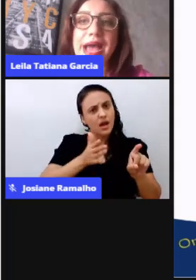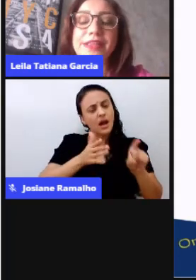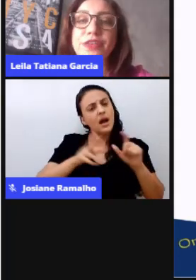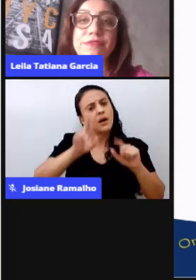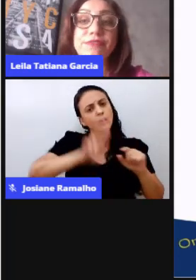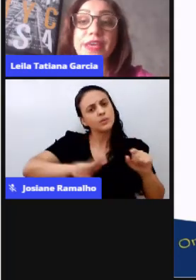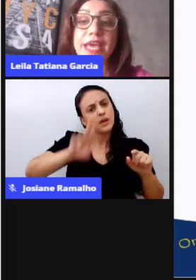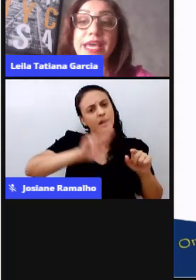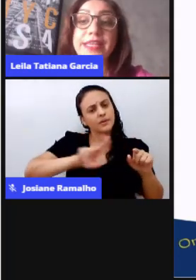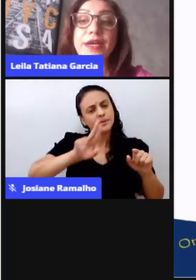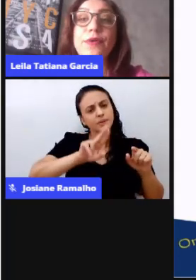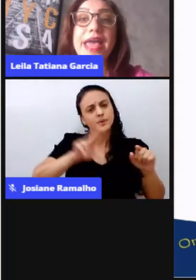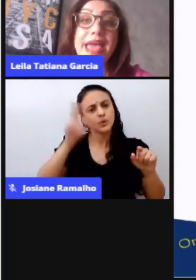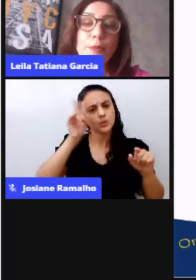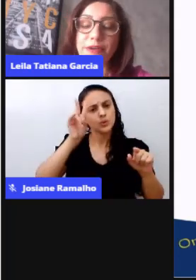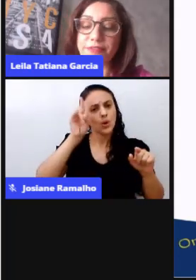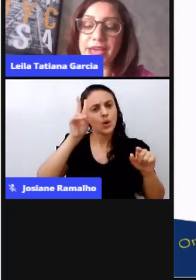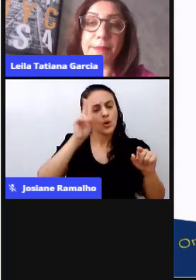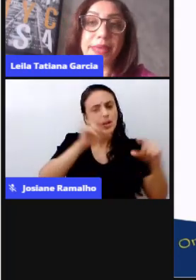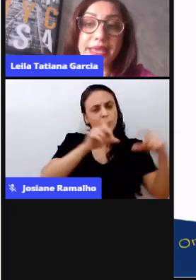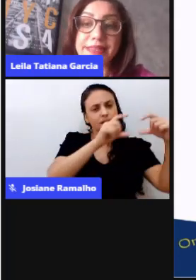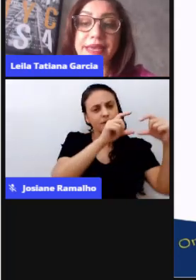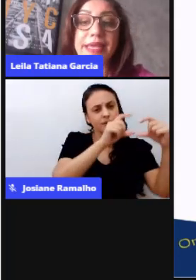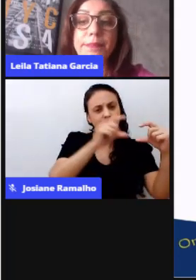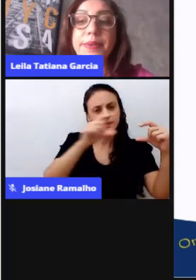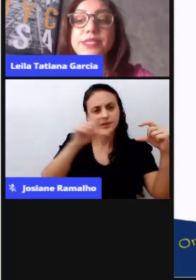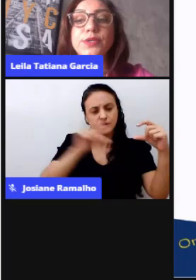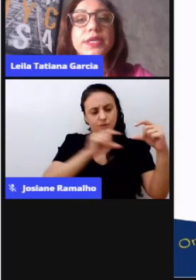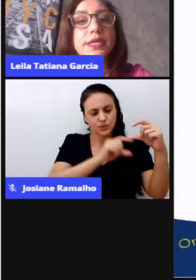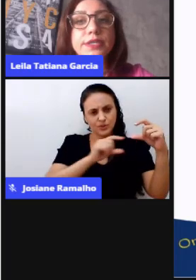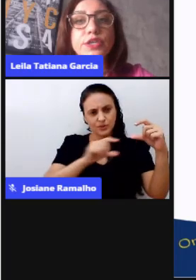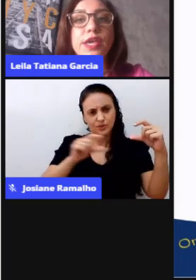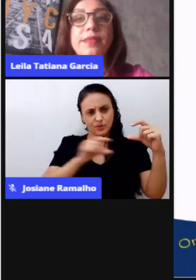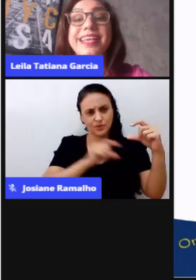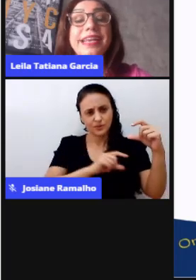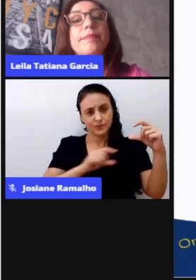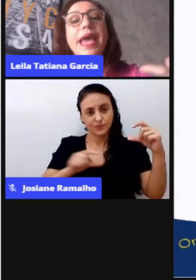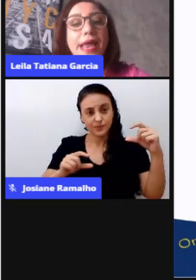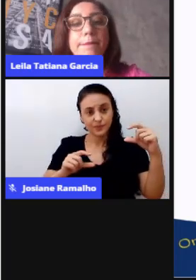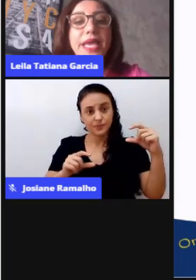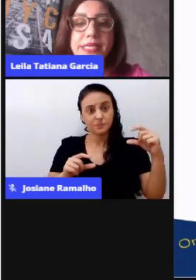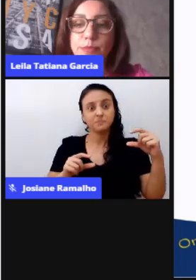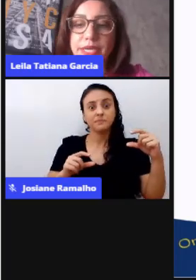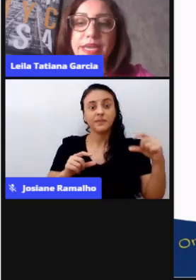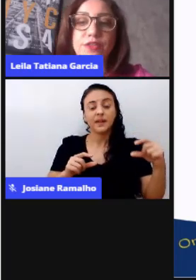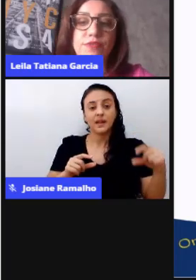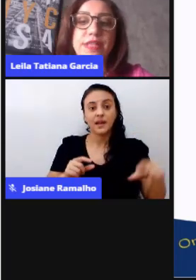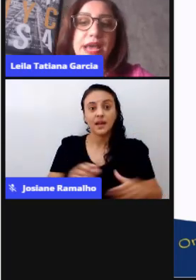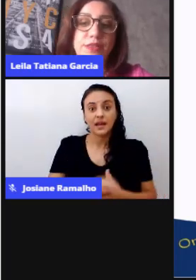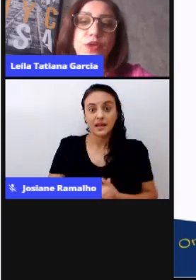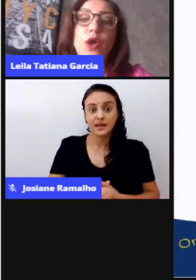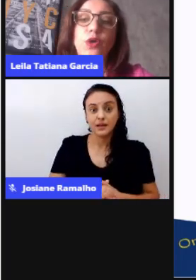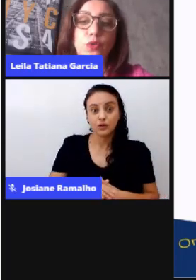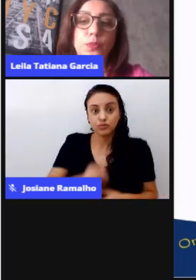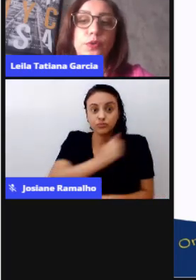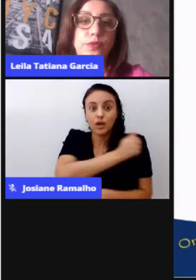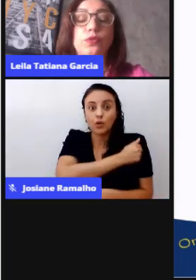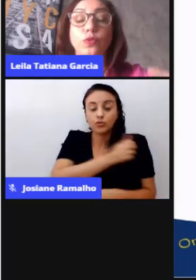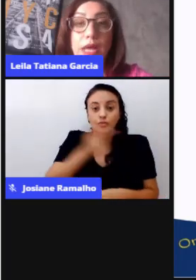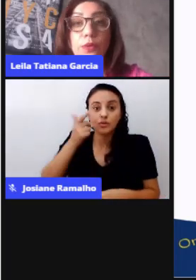de informática, enfim. Então, é uma ferramenta impressionante que libera mesmo a